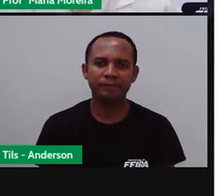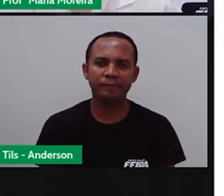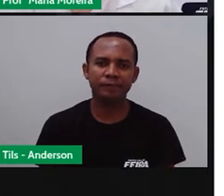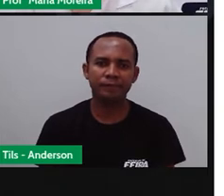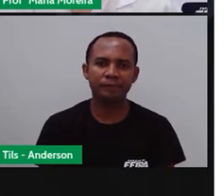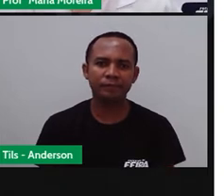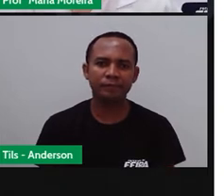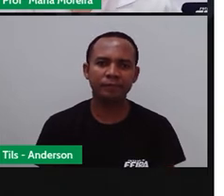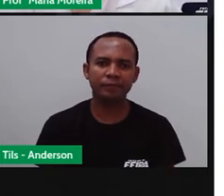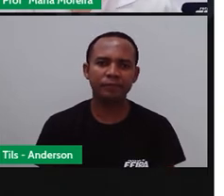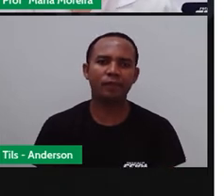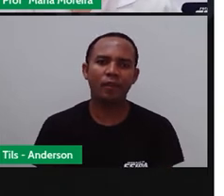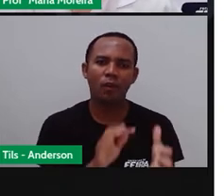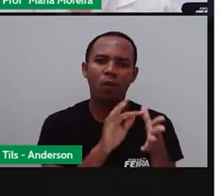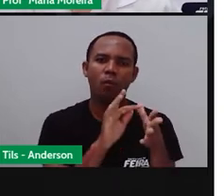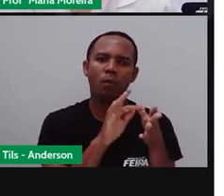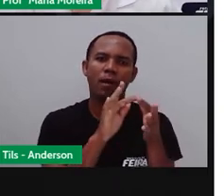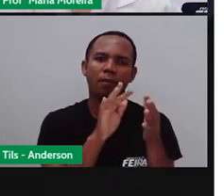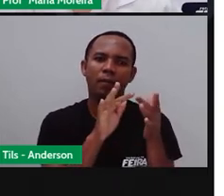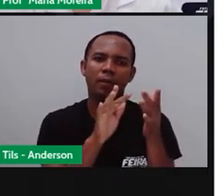oito. Ó.